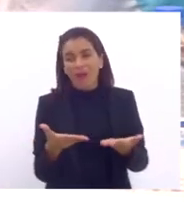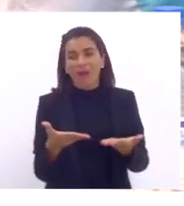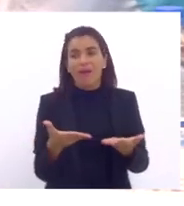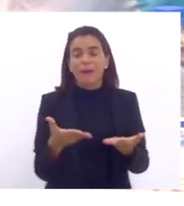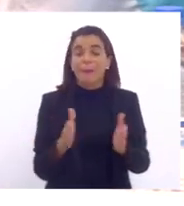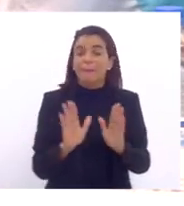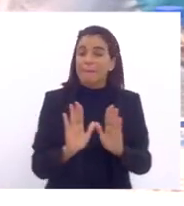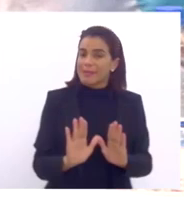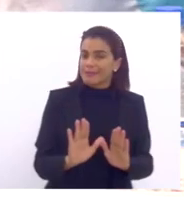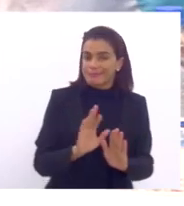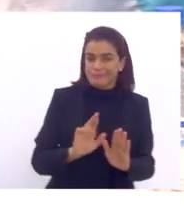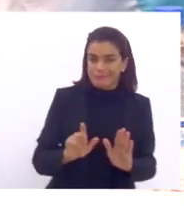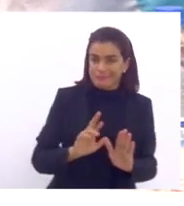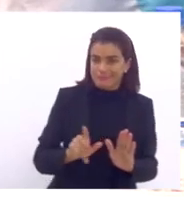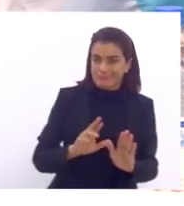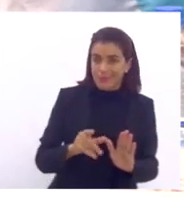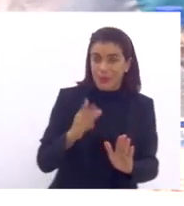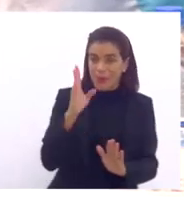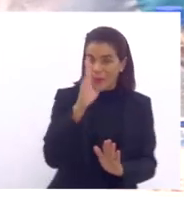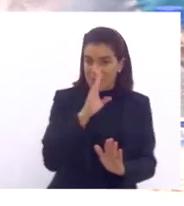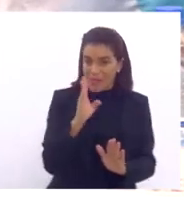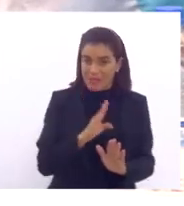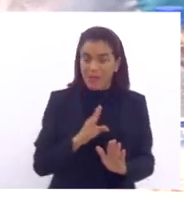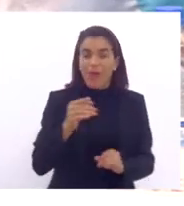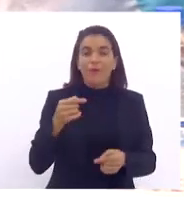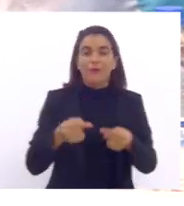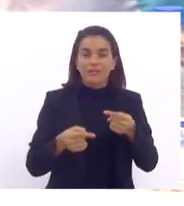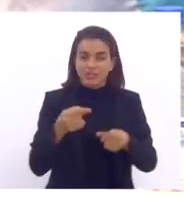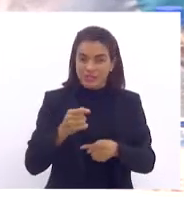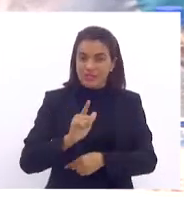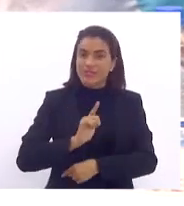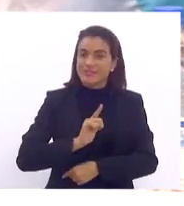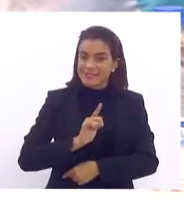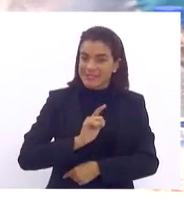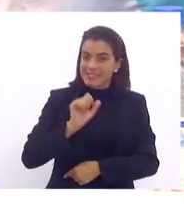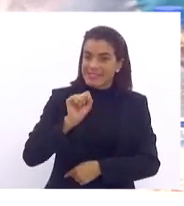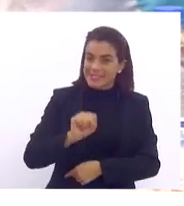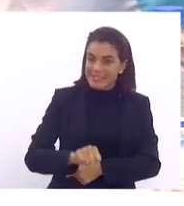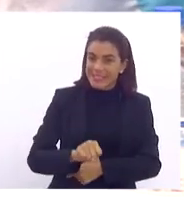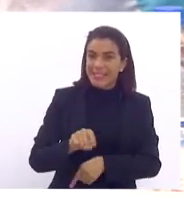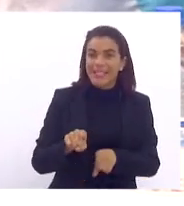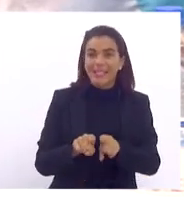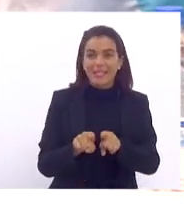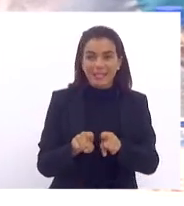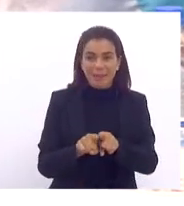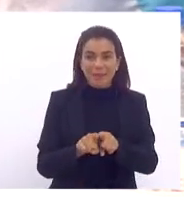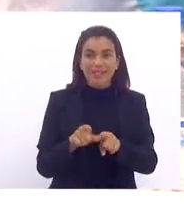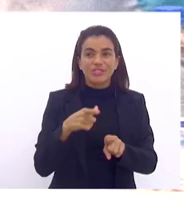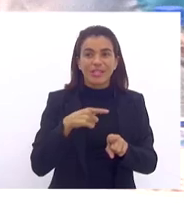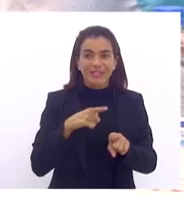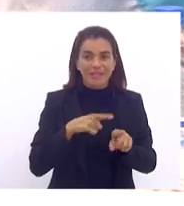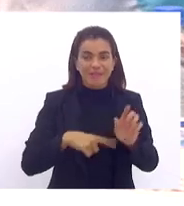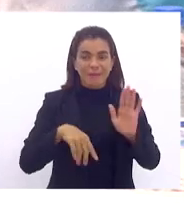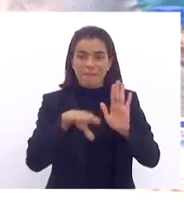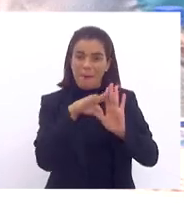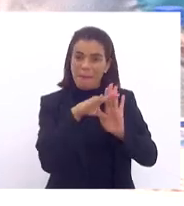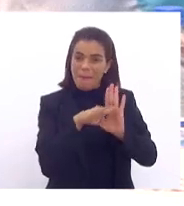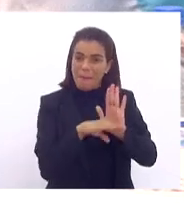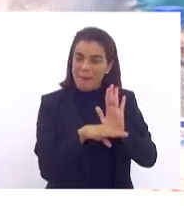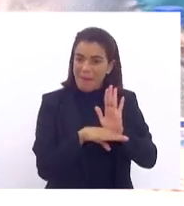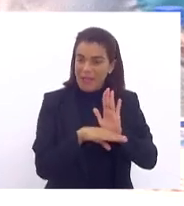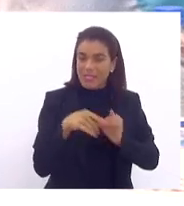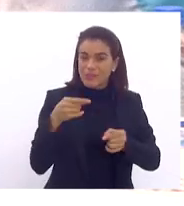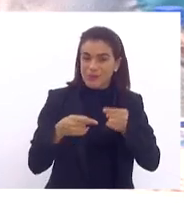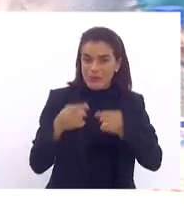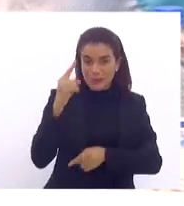coisas mas não também aqui no Brasil essa é uma discussão que existe e que já esteve mais na ordem do dia mas que eu entendo muito importante